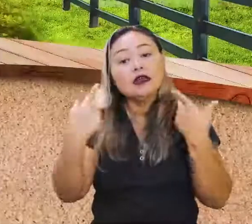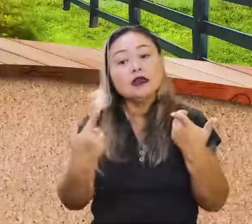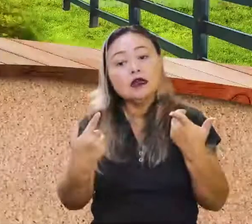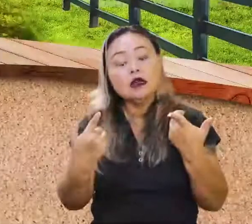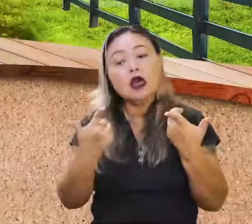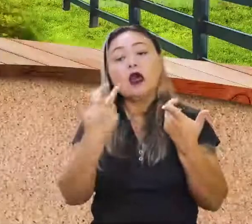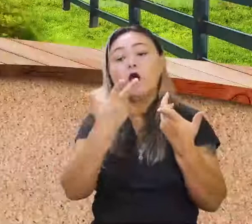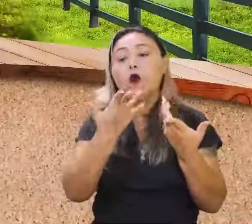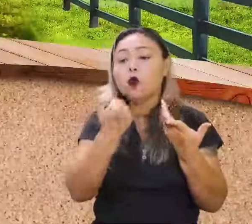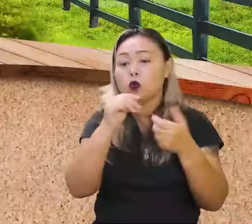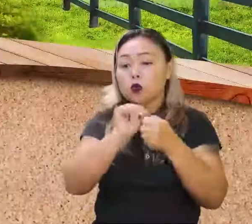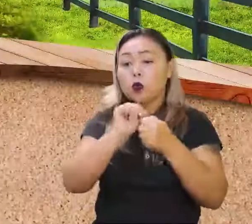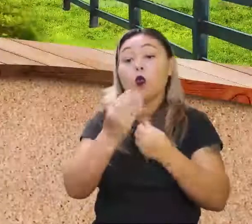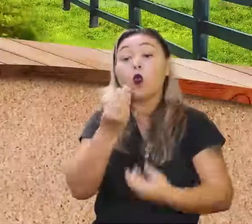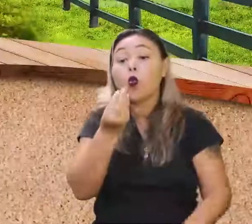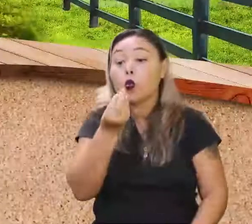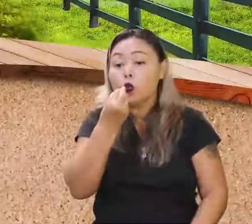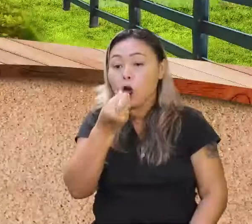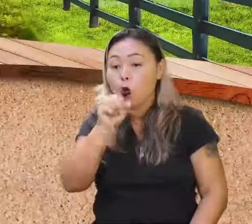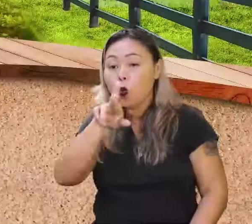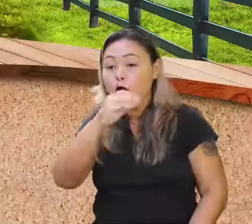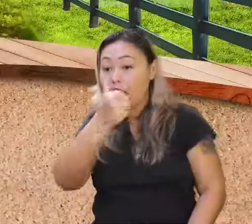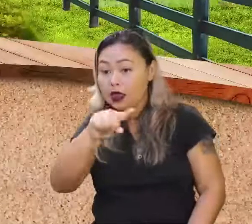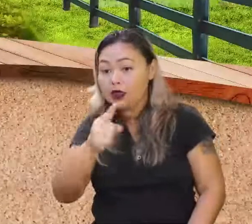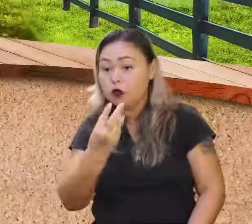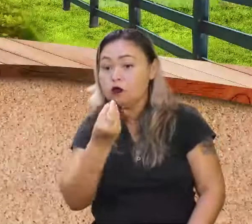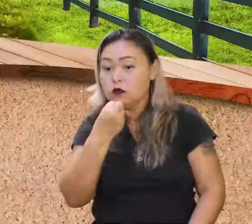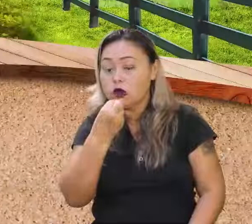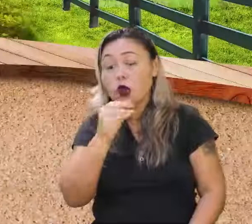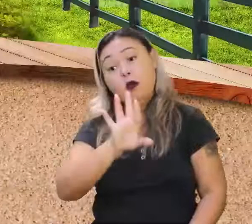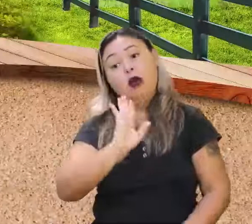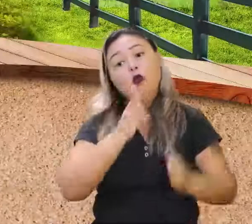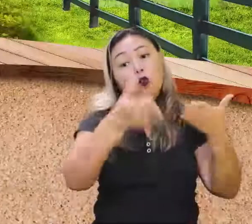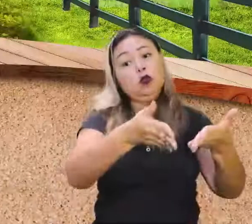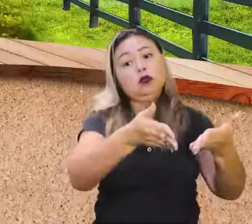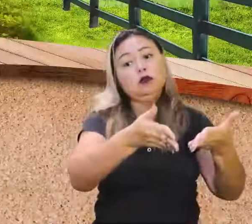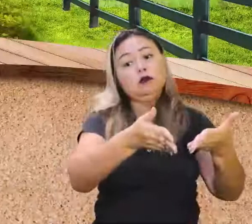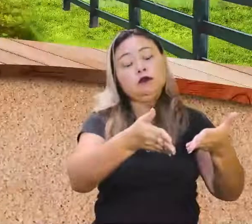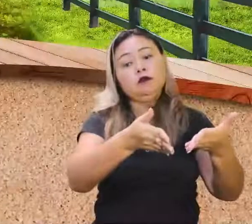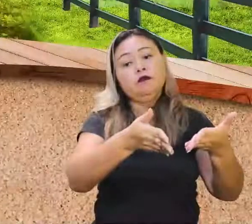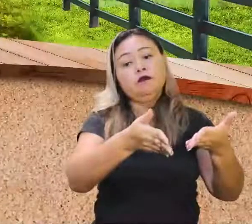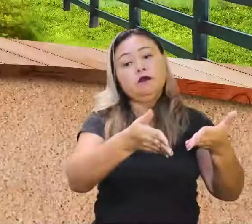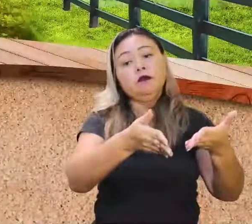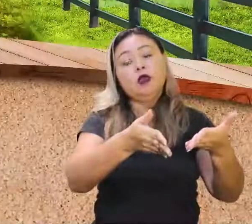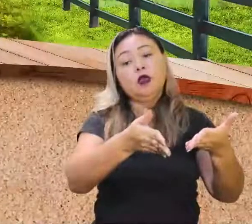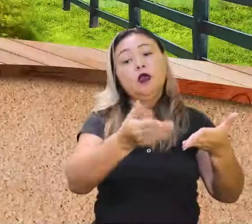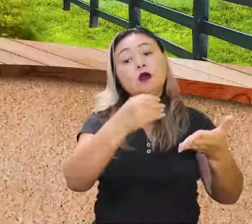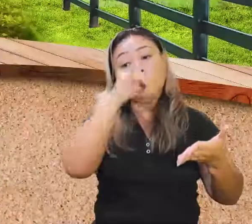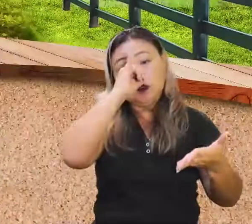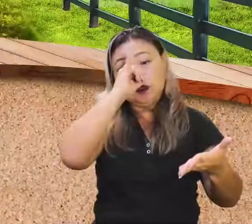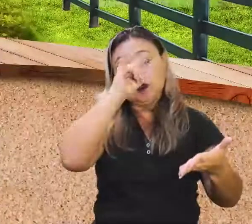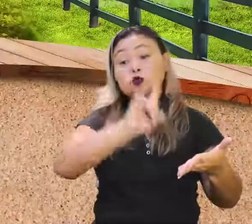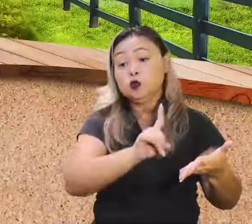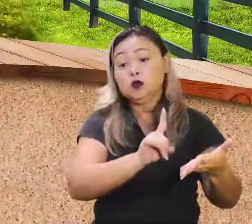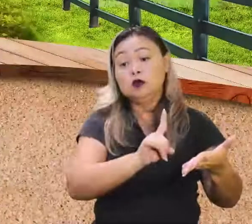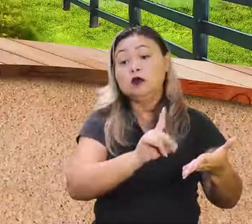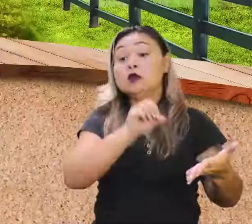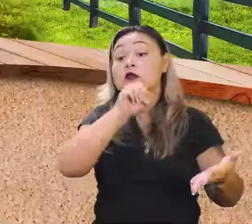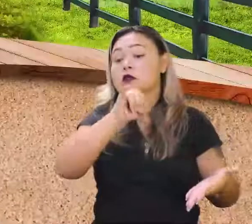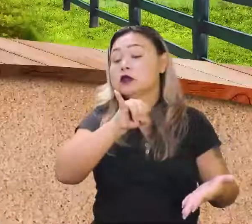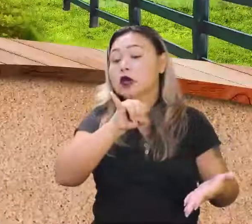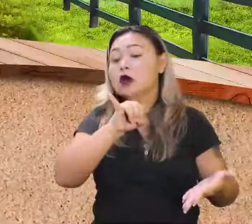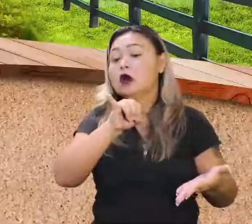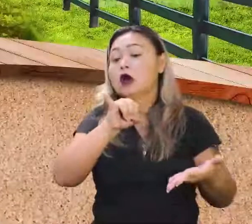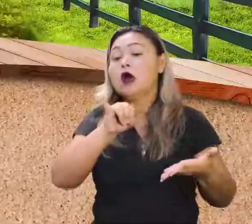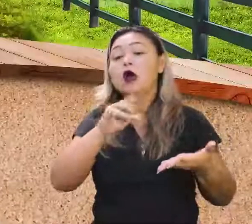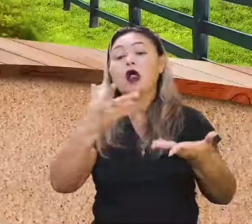Se você for alimentar com ração, só ração, é uma coisa, tá, gente? Suíno. Mas se você